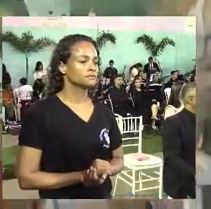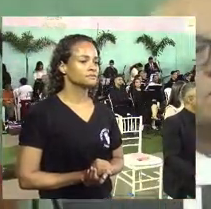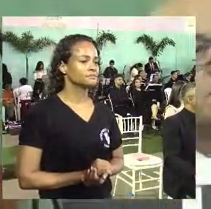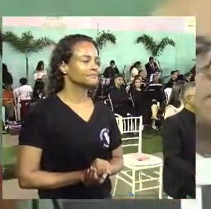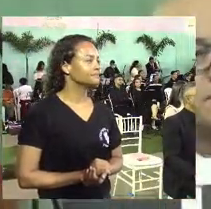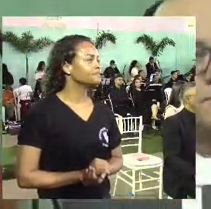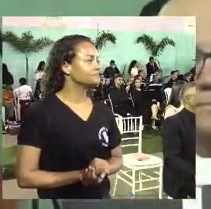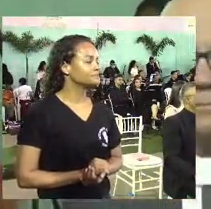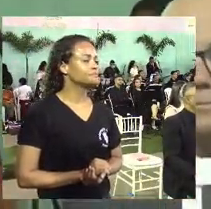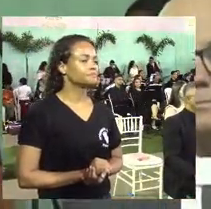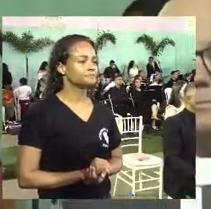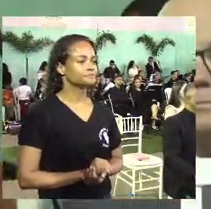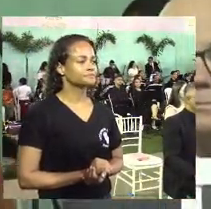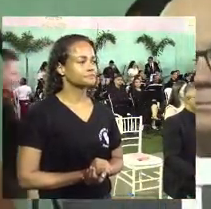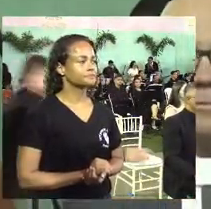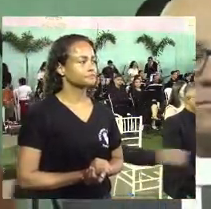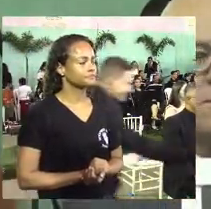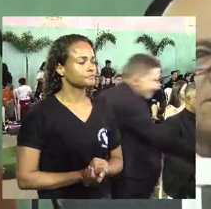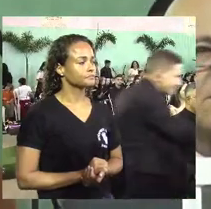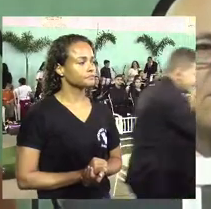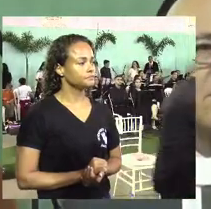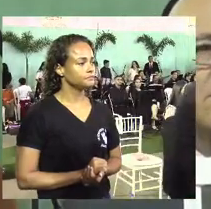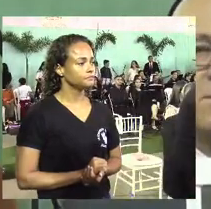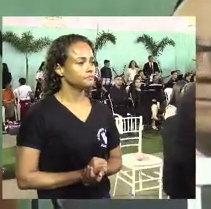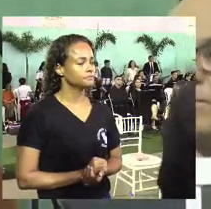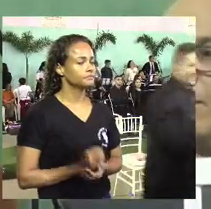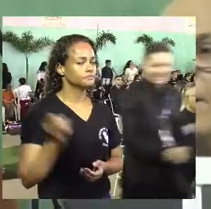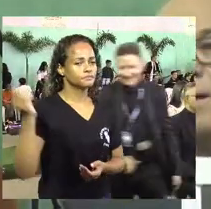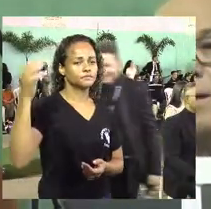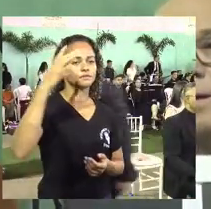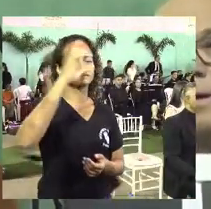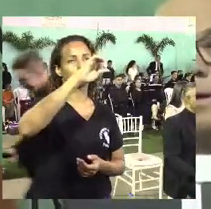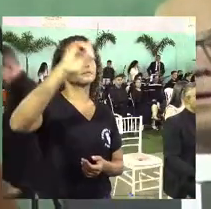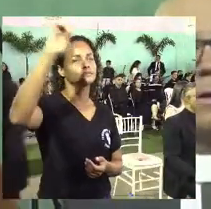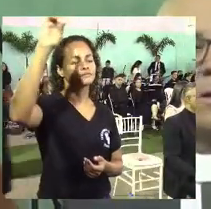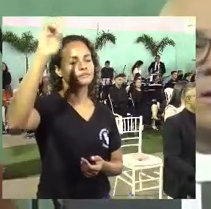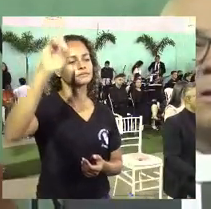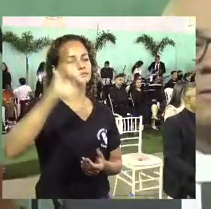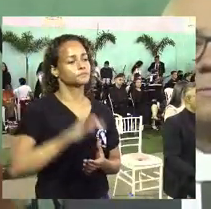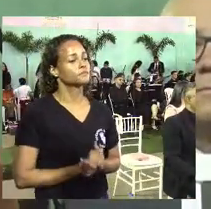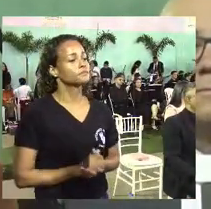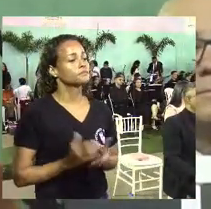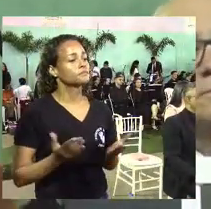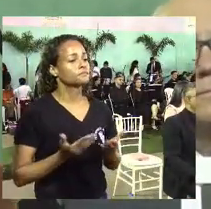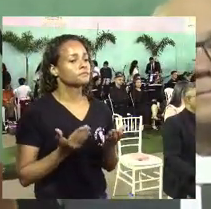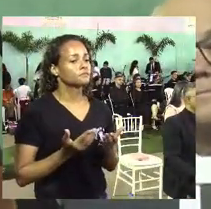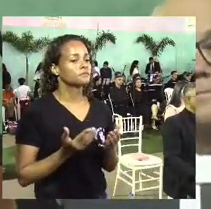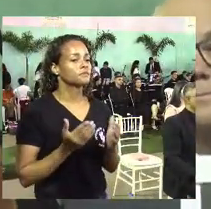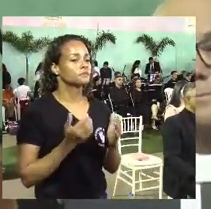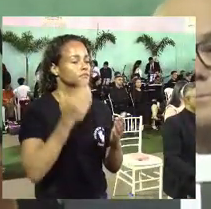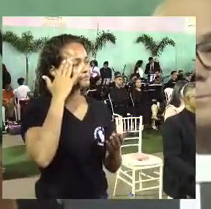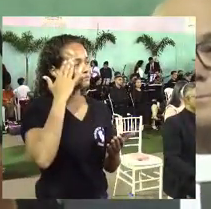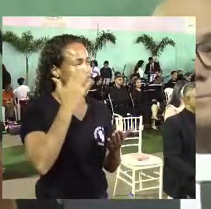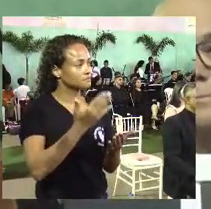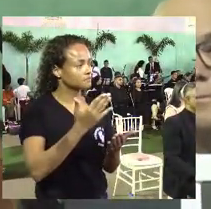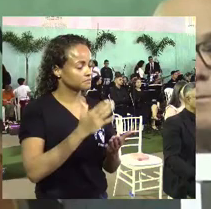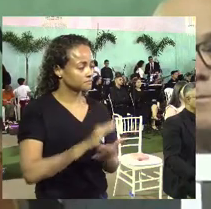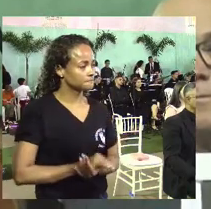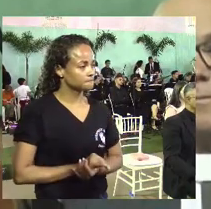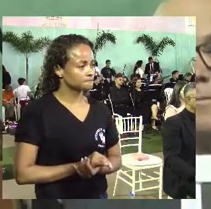graças a Deus bendito seja o nome do senhor deixe-me fazer mais alguns agradecimentos hoje